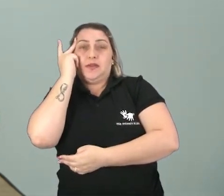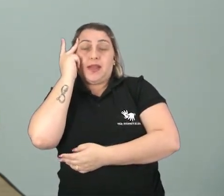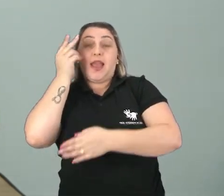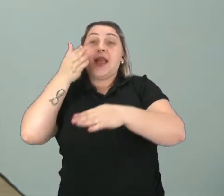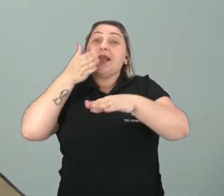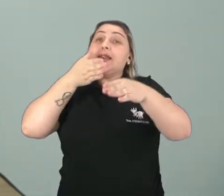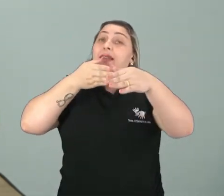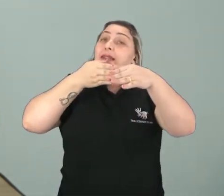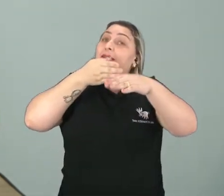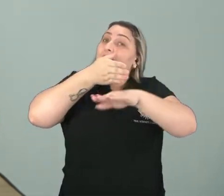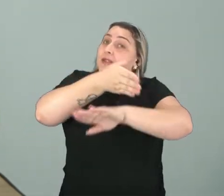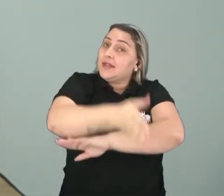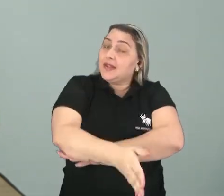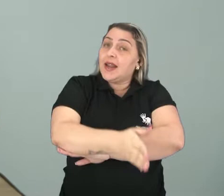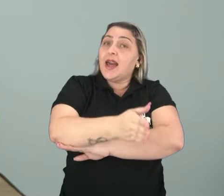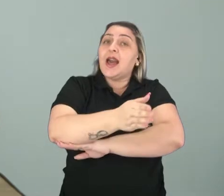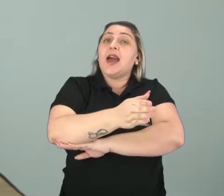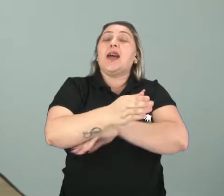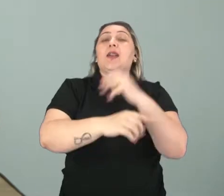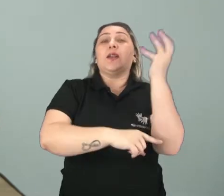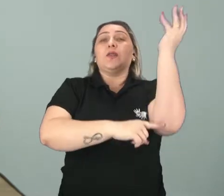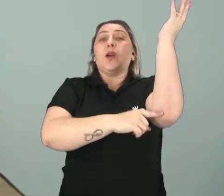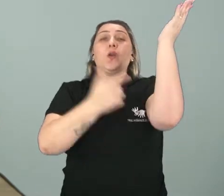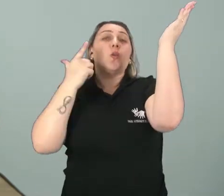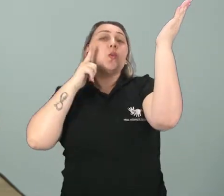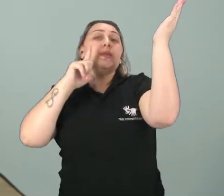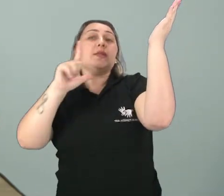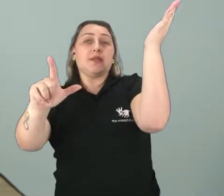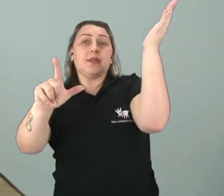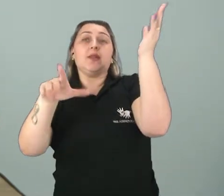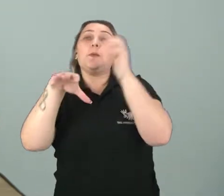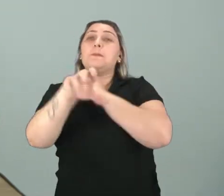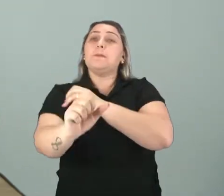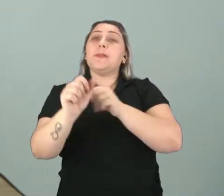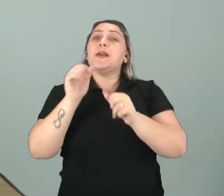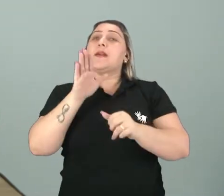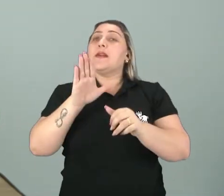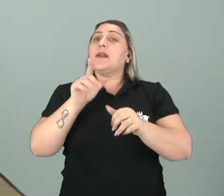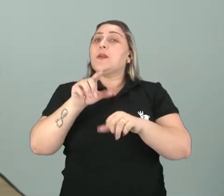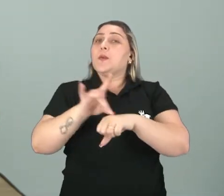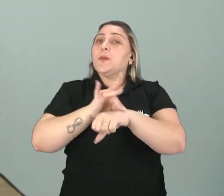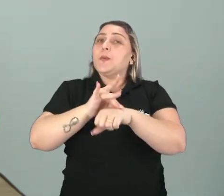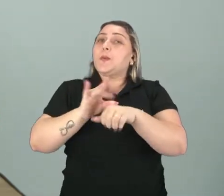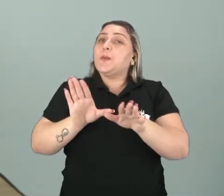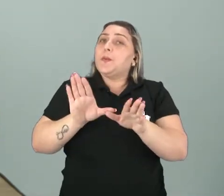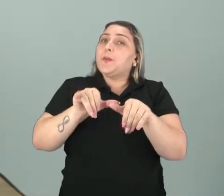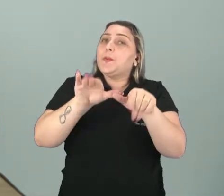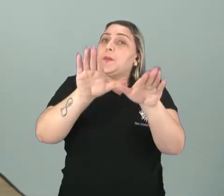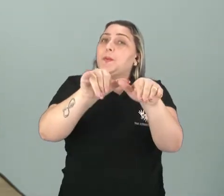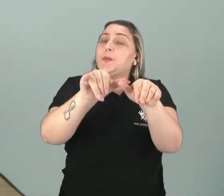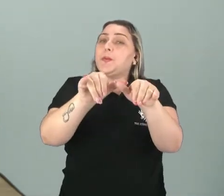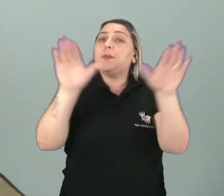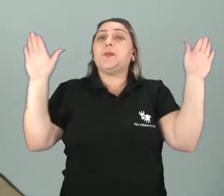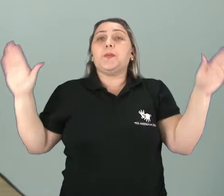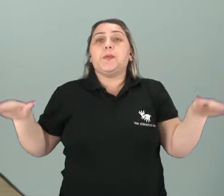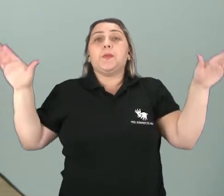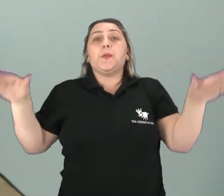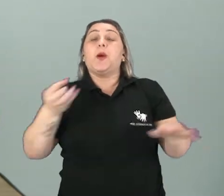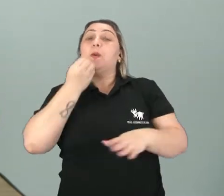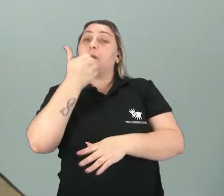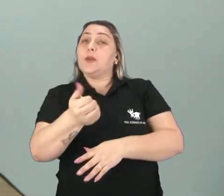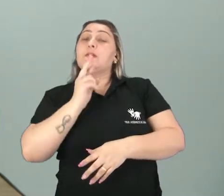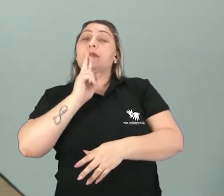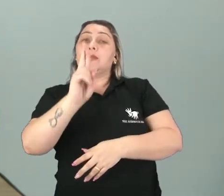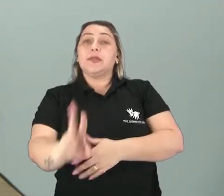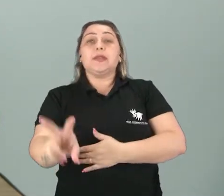entraram na torre no final quando obtiveram sucesso no resgate do corvo? Muito bem, se você aí de